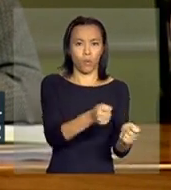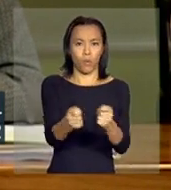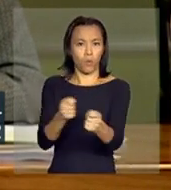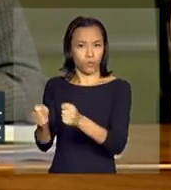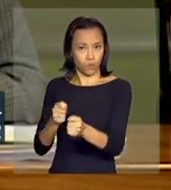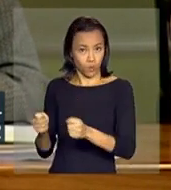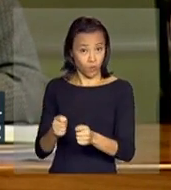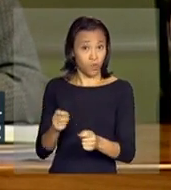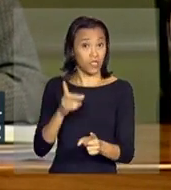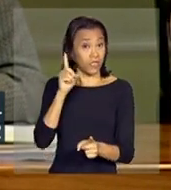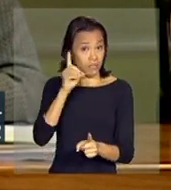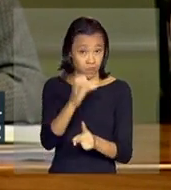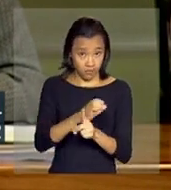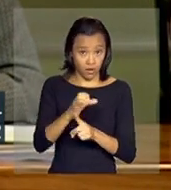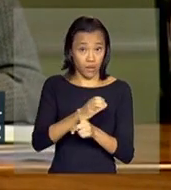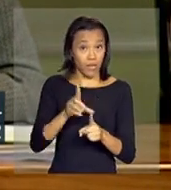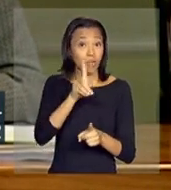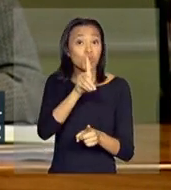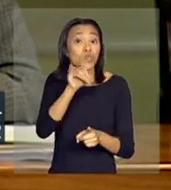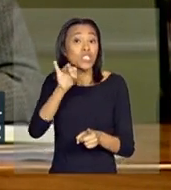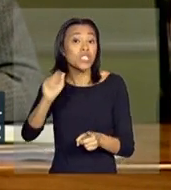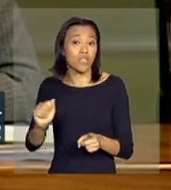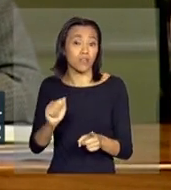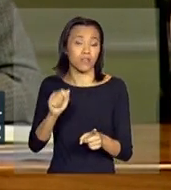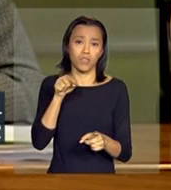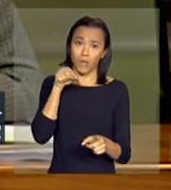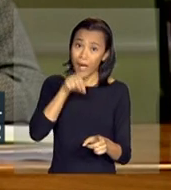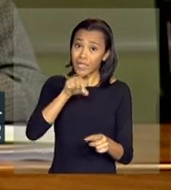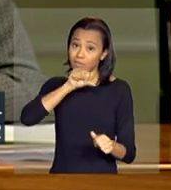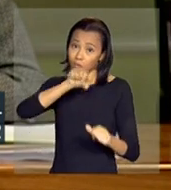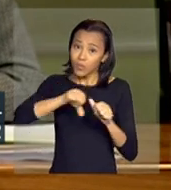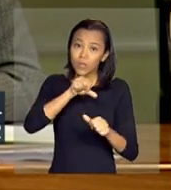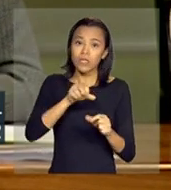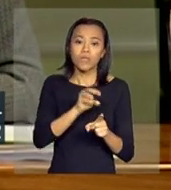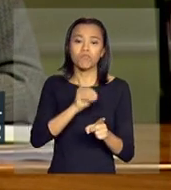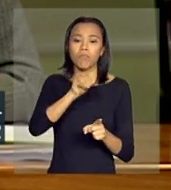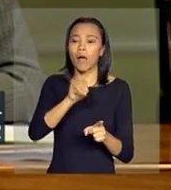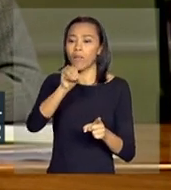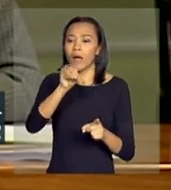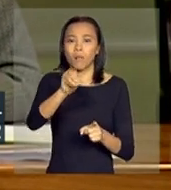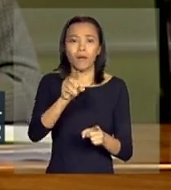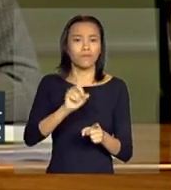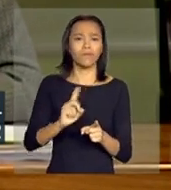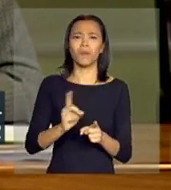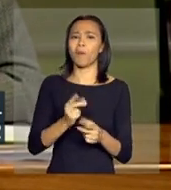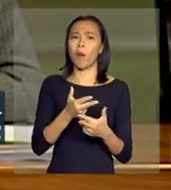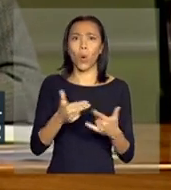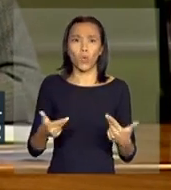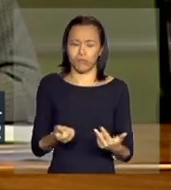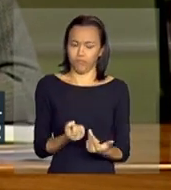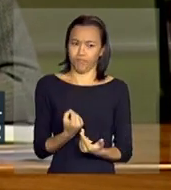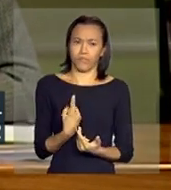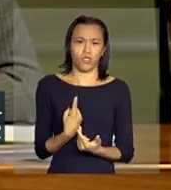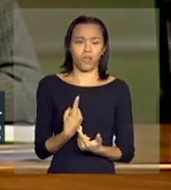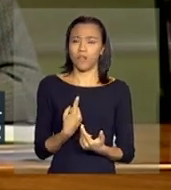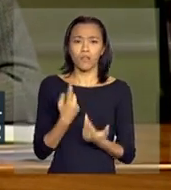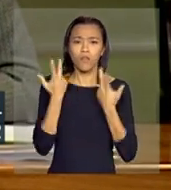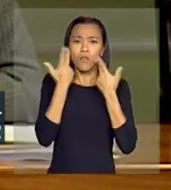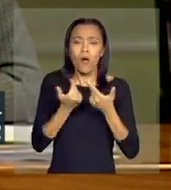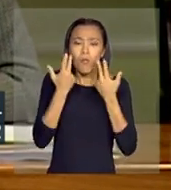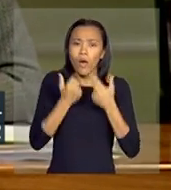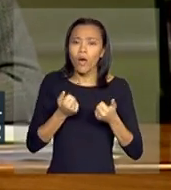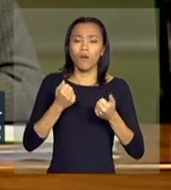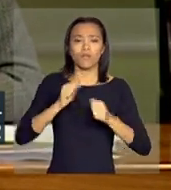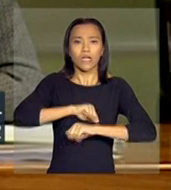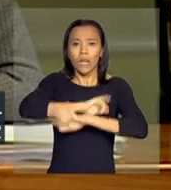controle dessas datas. Então, a mudança não deve ser vista, do meu ponto de vista, como uma coisa estranha. Ela faz parte da